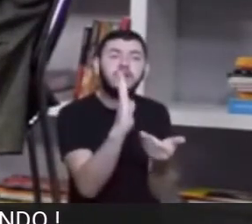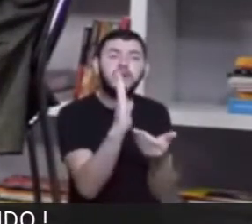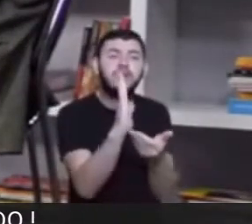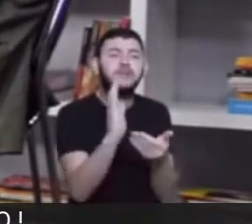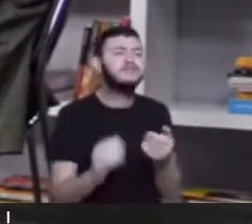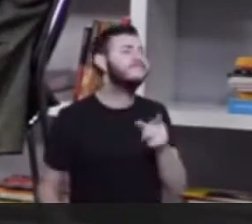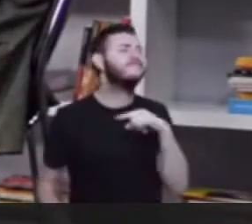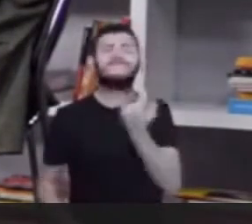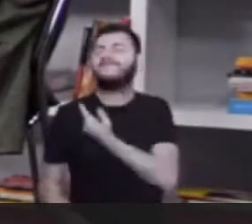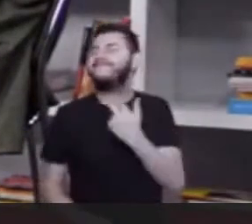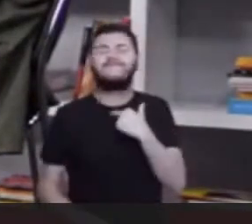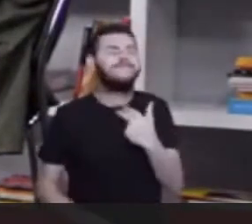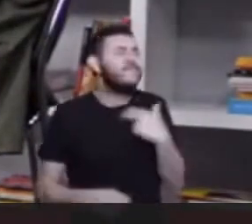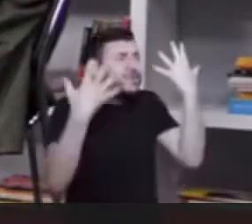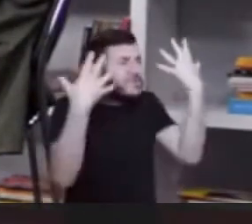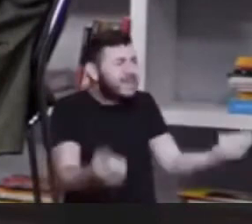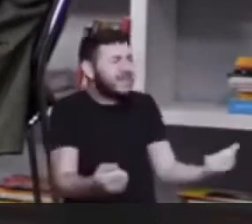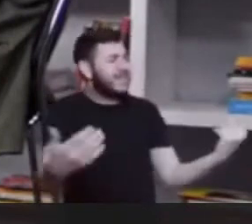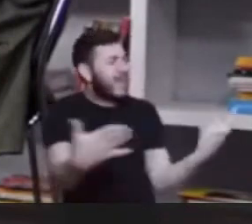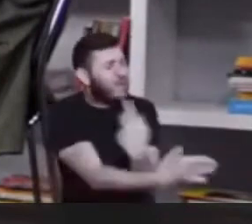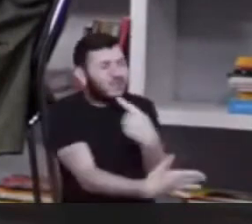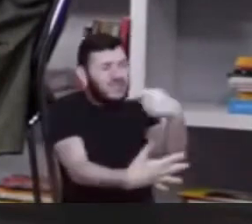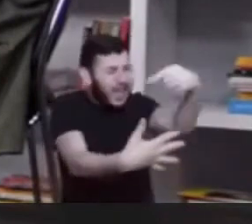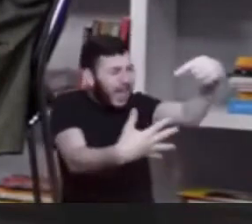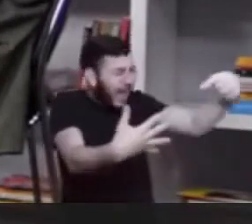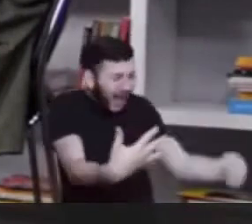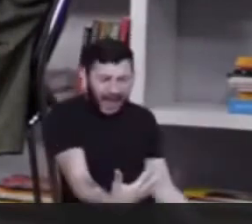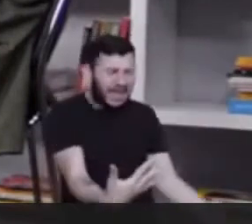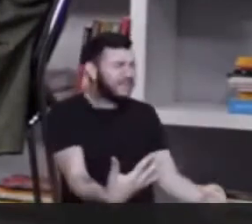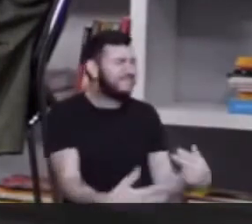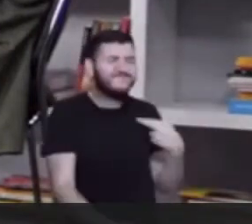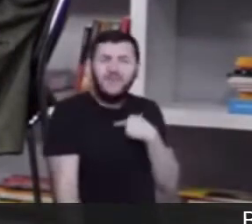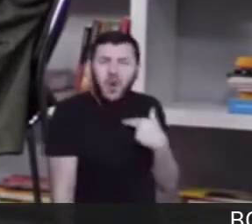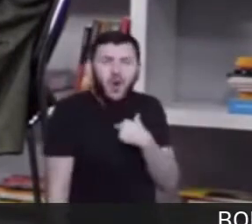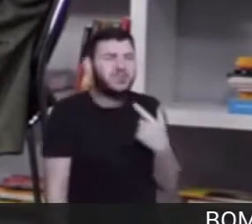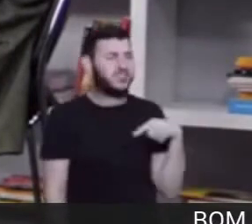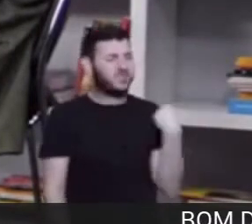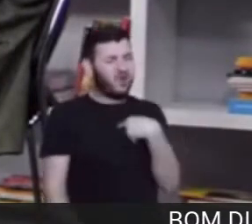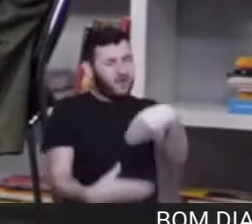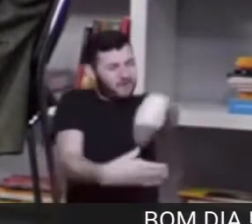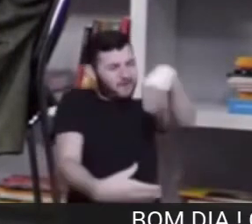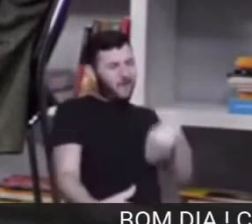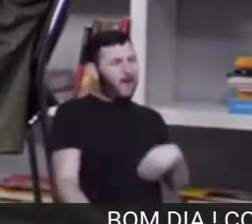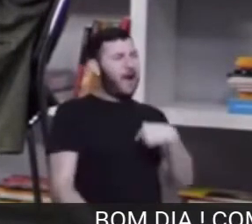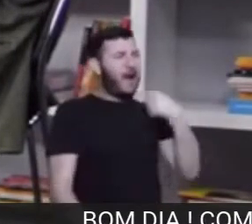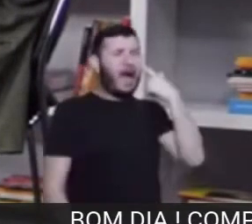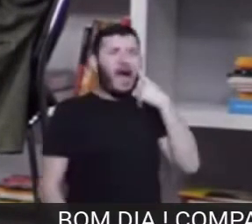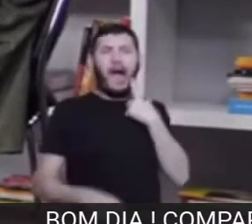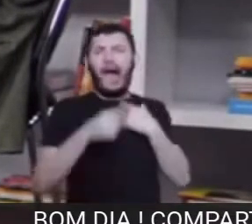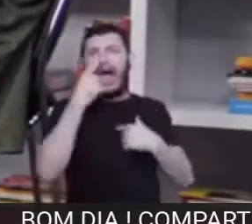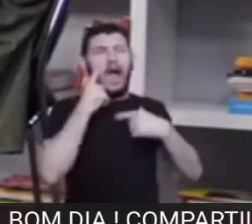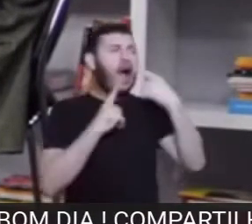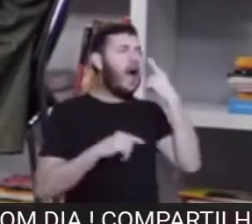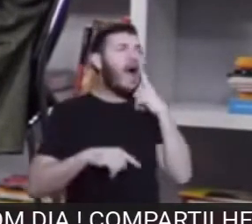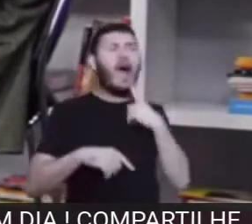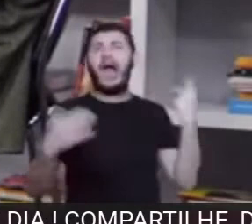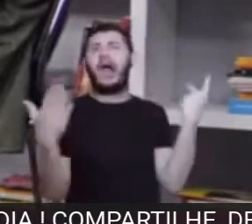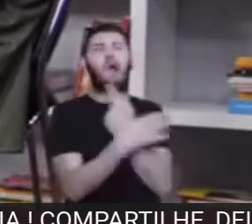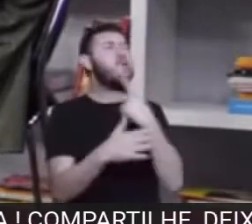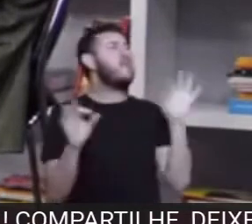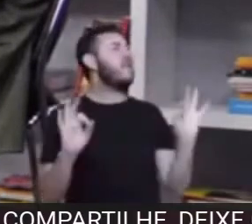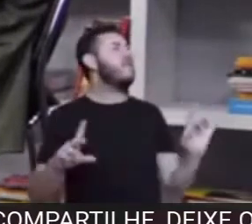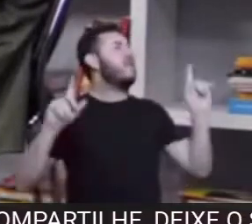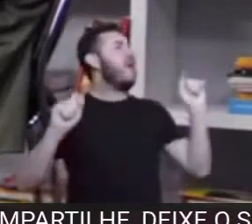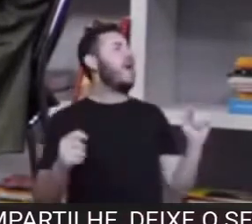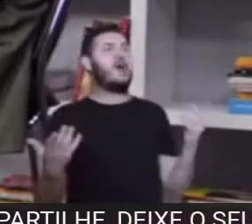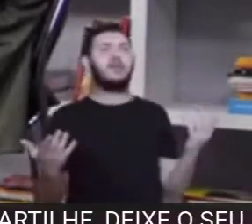acontecendo. Não adianta a gente ficar do lado de fora chorando, sabe, e as coisas não acontecem. Então, você acha que a bancada tem que ter uma presença